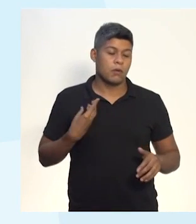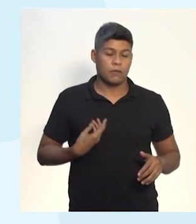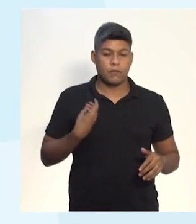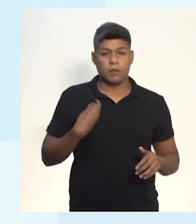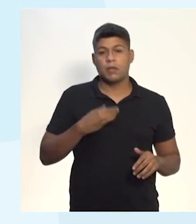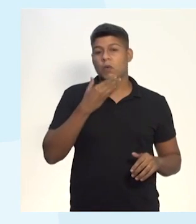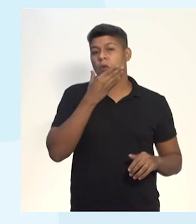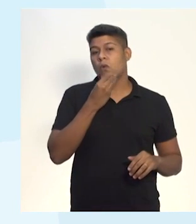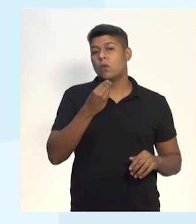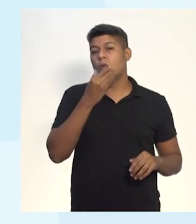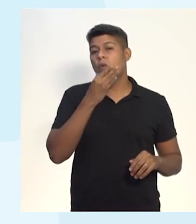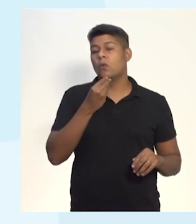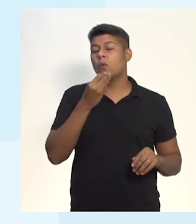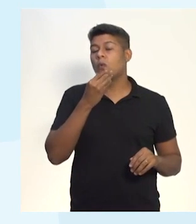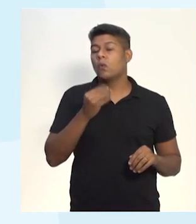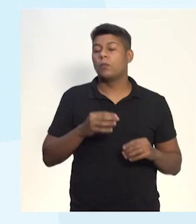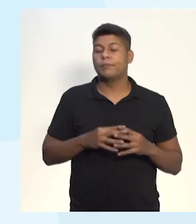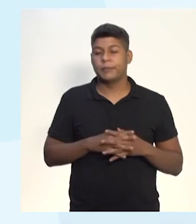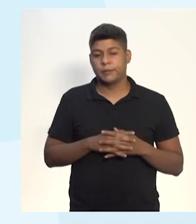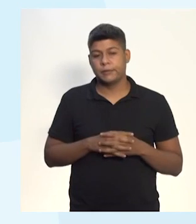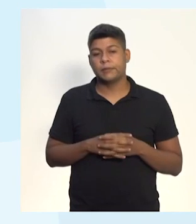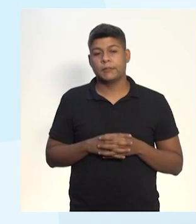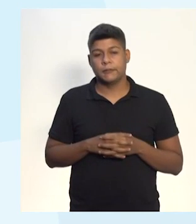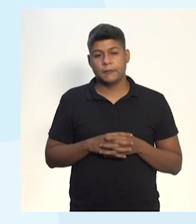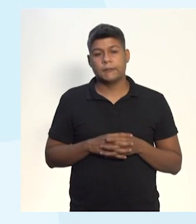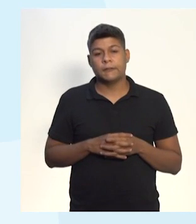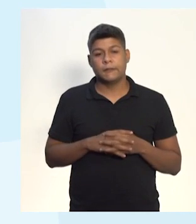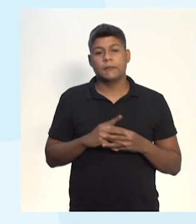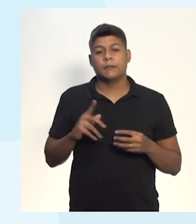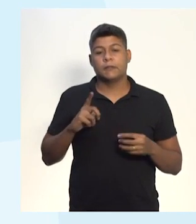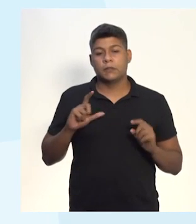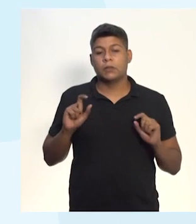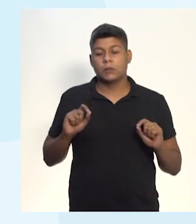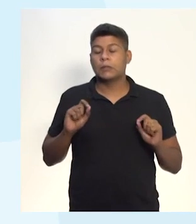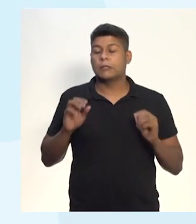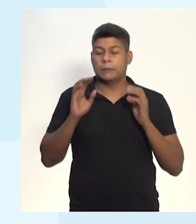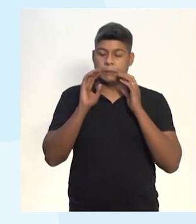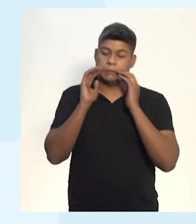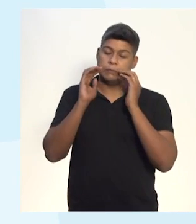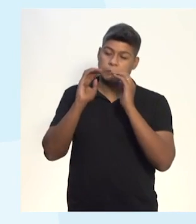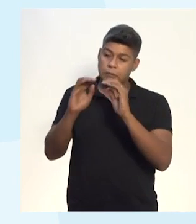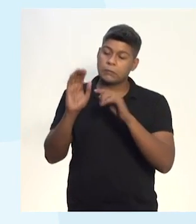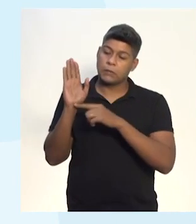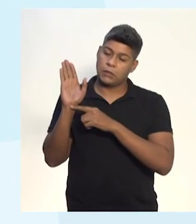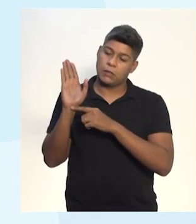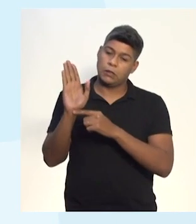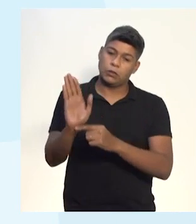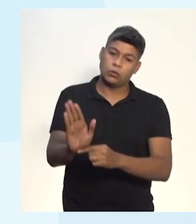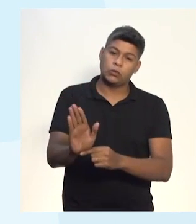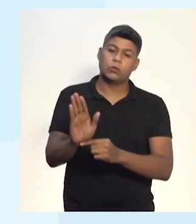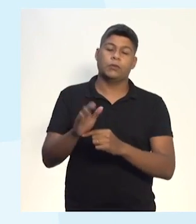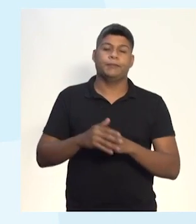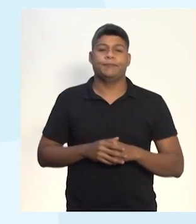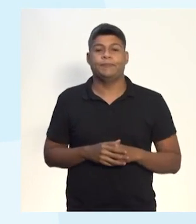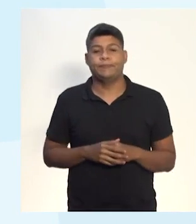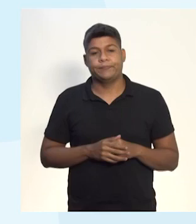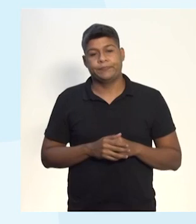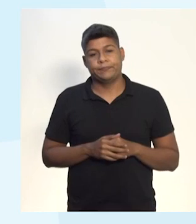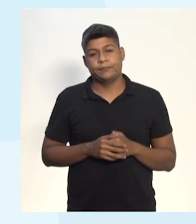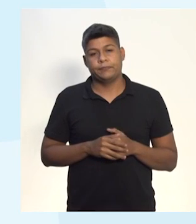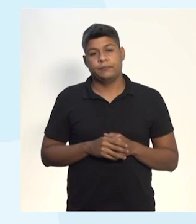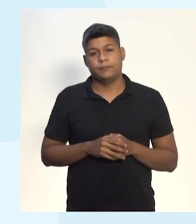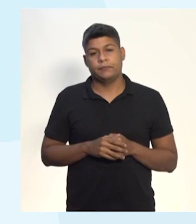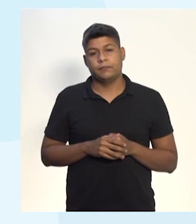daquele homem que havia, então, se dedicado a criá-la, né, como filha.